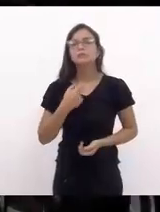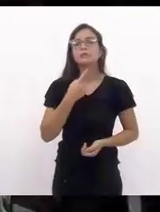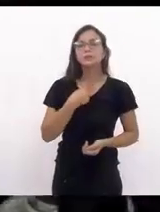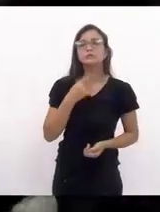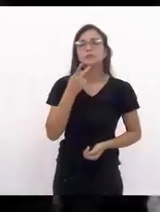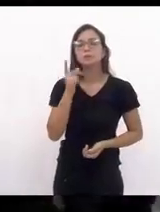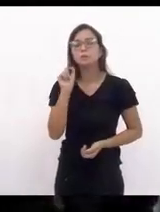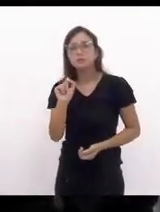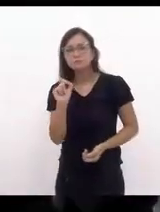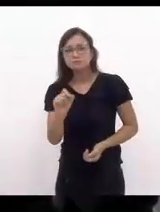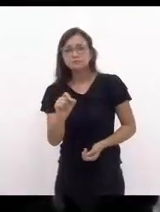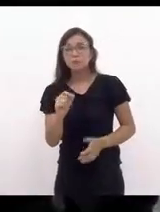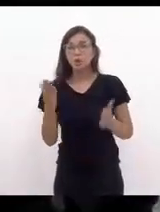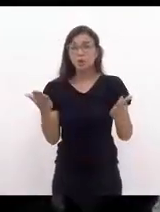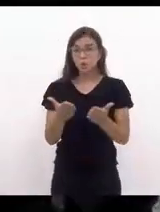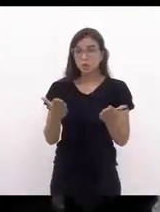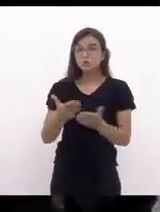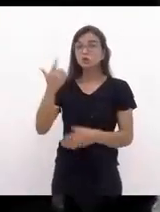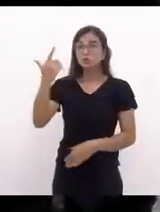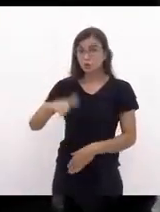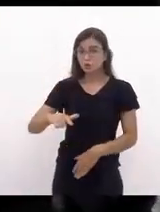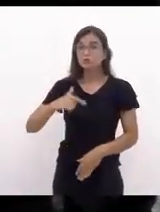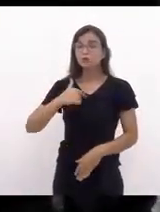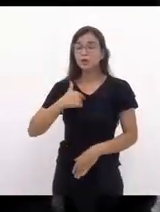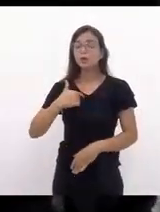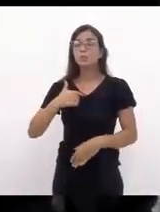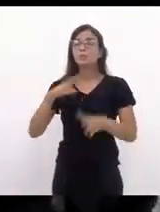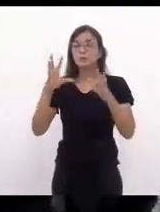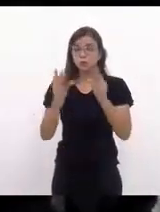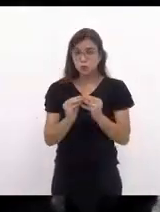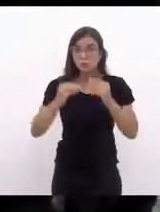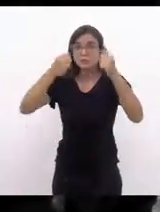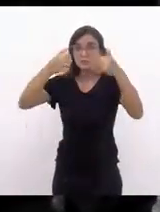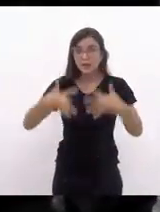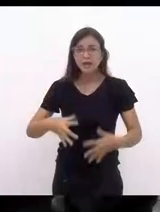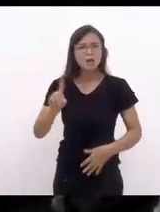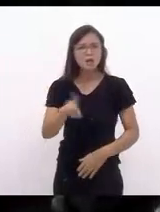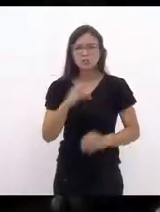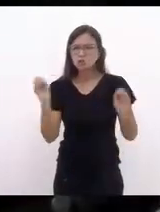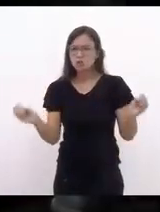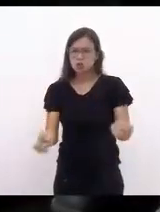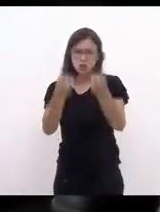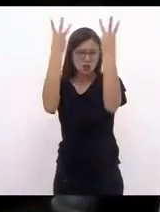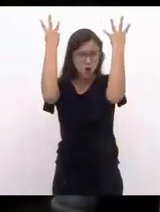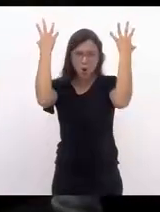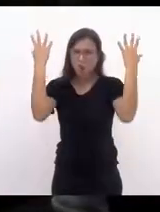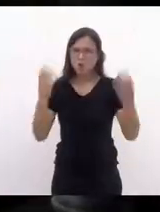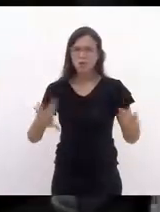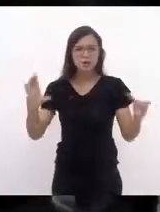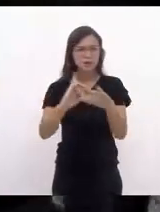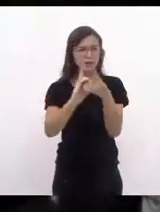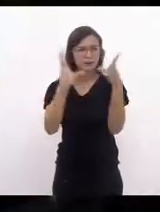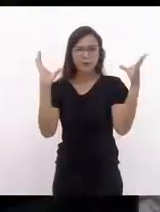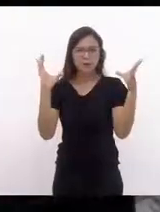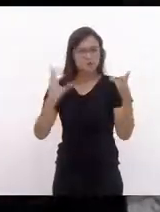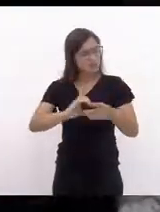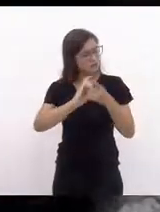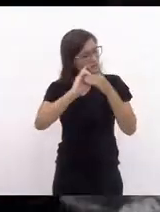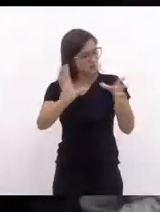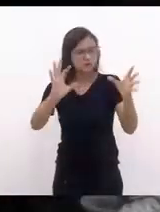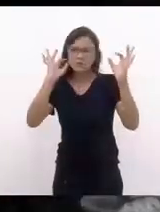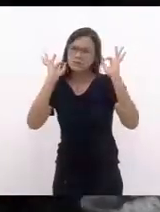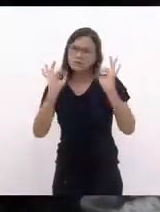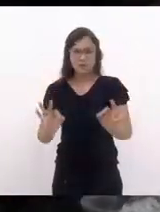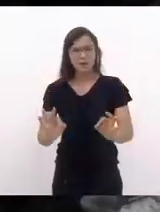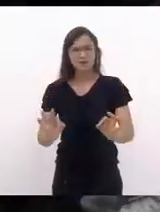mais uma vez mais uma vez eu finalizar meu discurso temos um show de democracia aqui e esquecendo Marcus